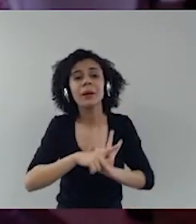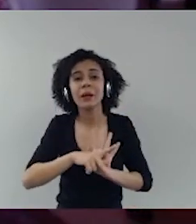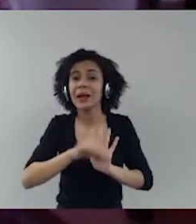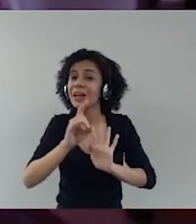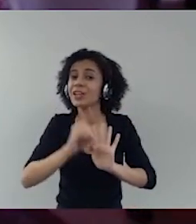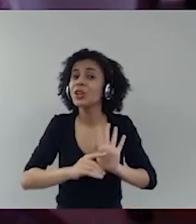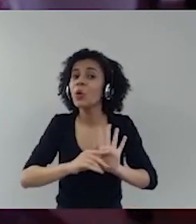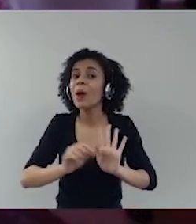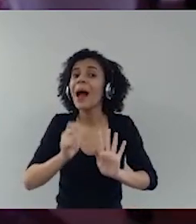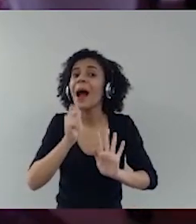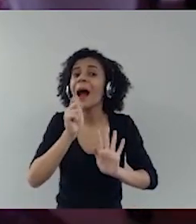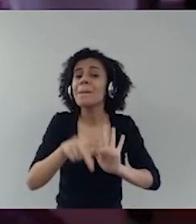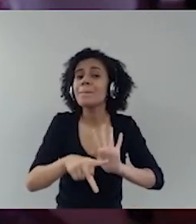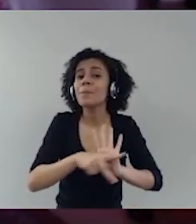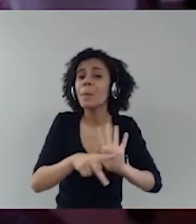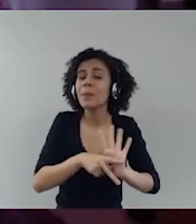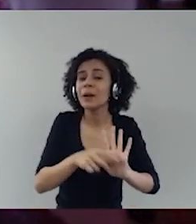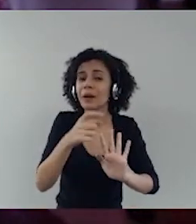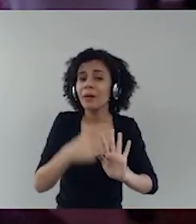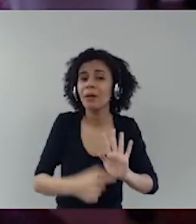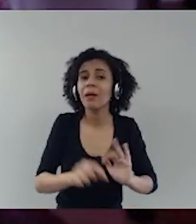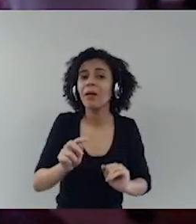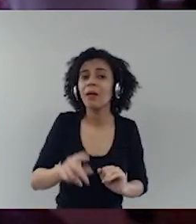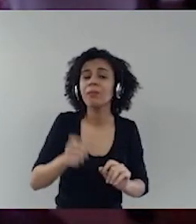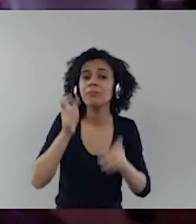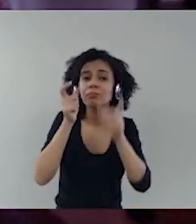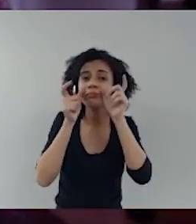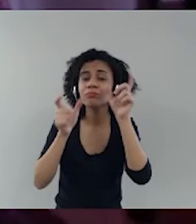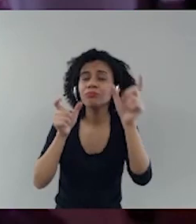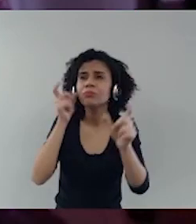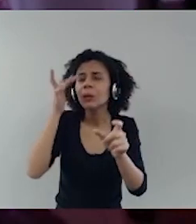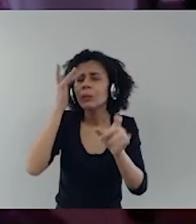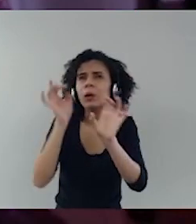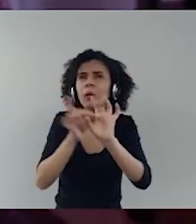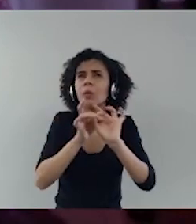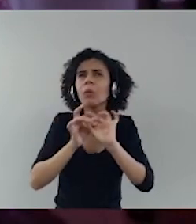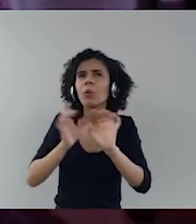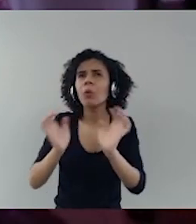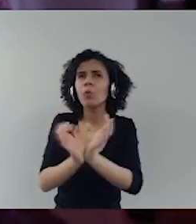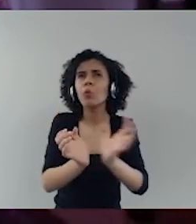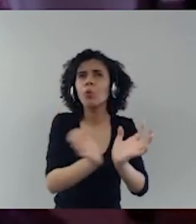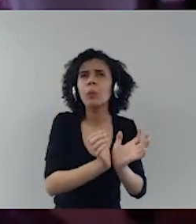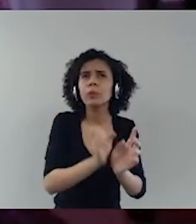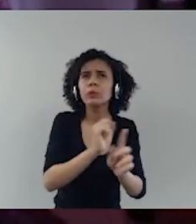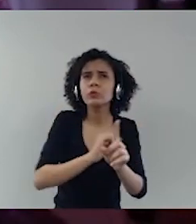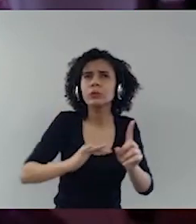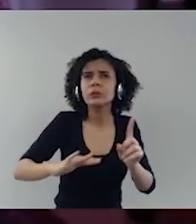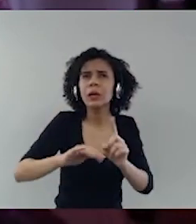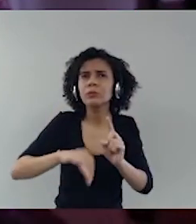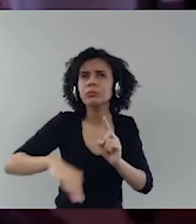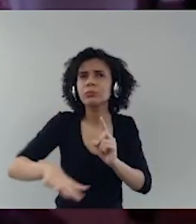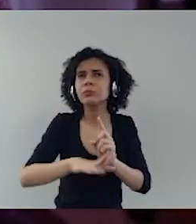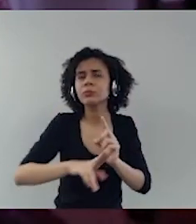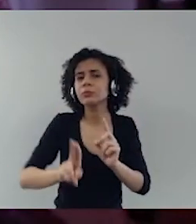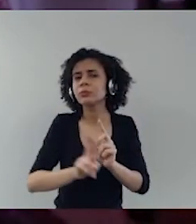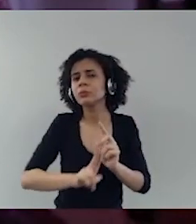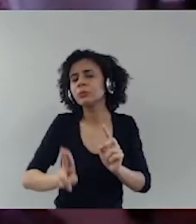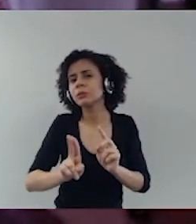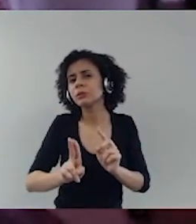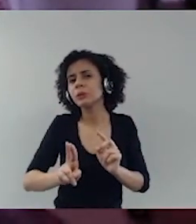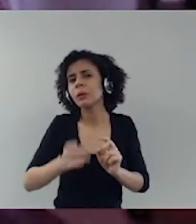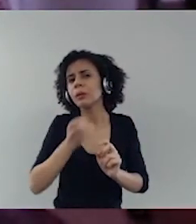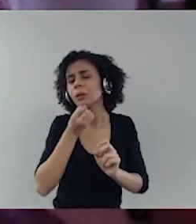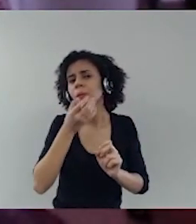direito à propriedade, né, à luz dos interesses coletivos, sociais, difusos na utilização, né,